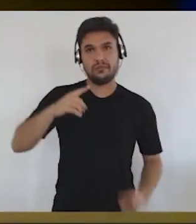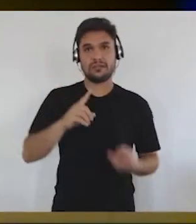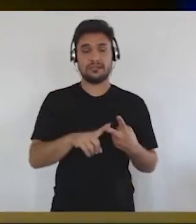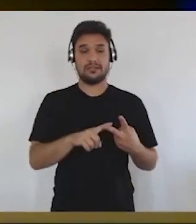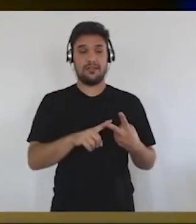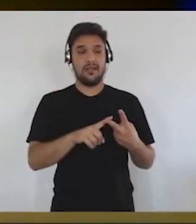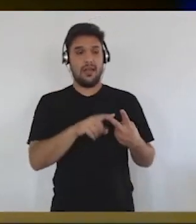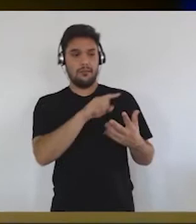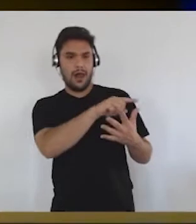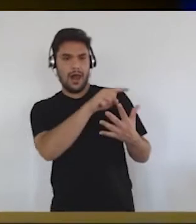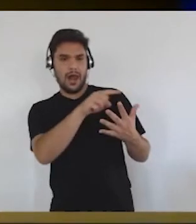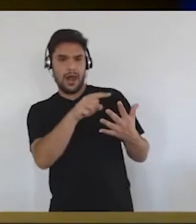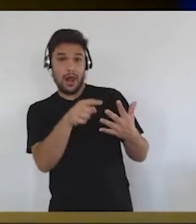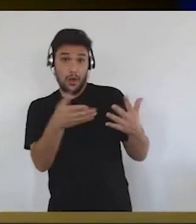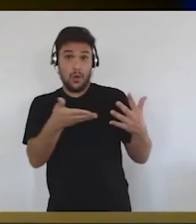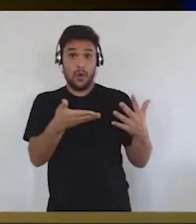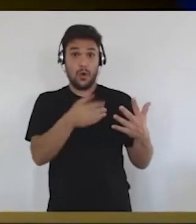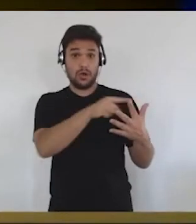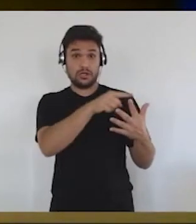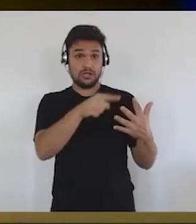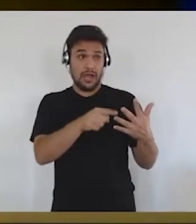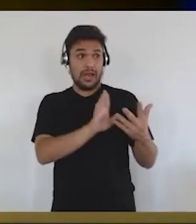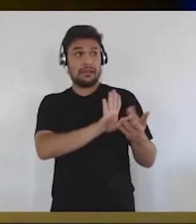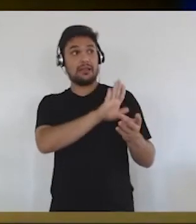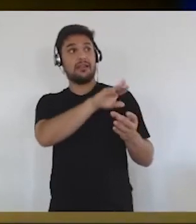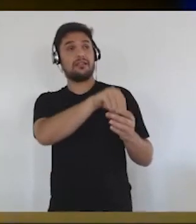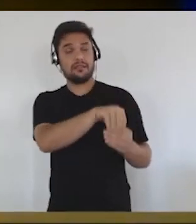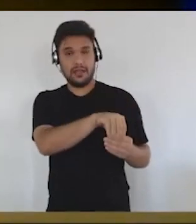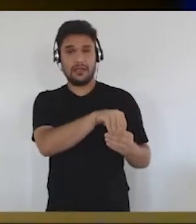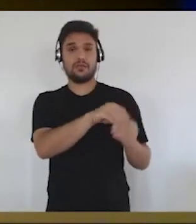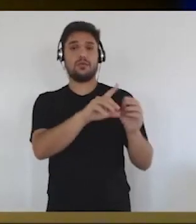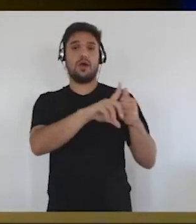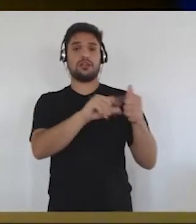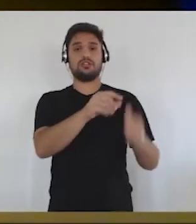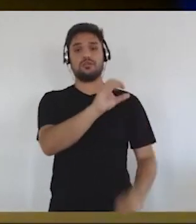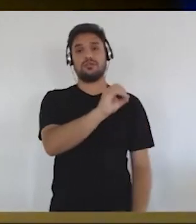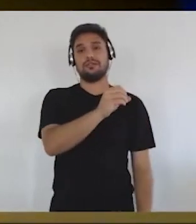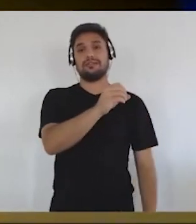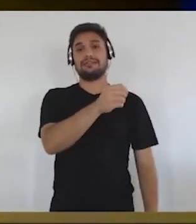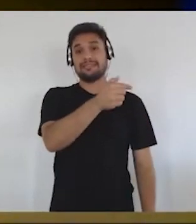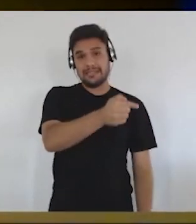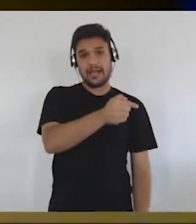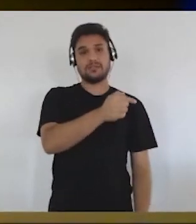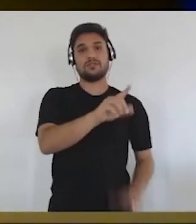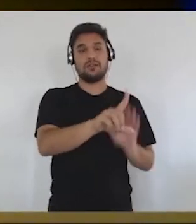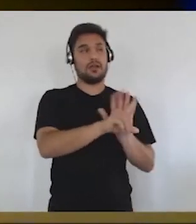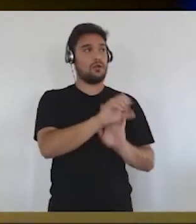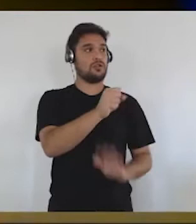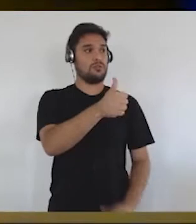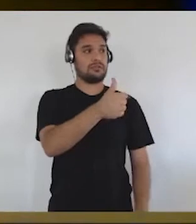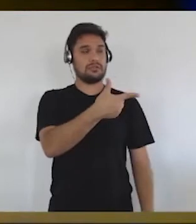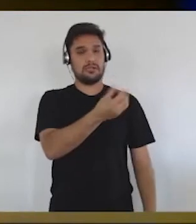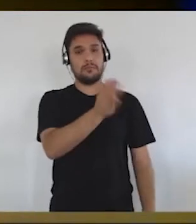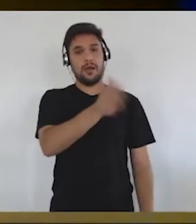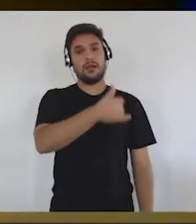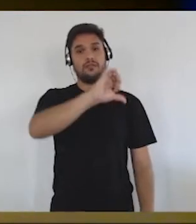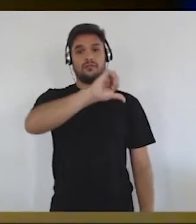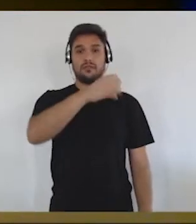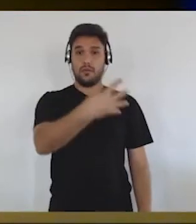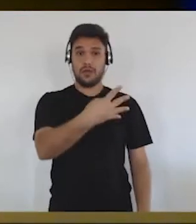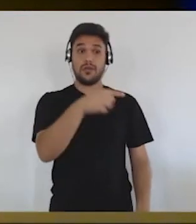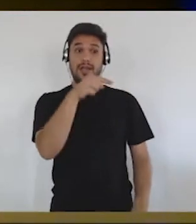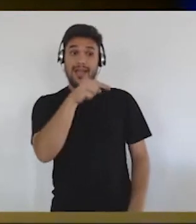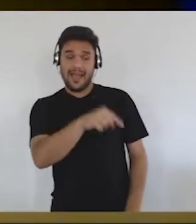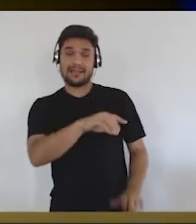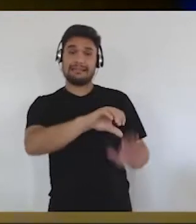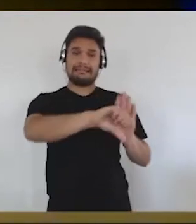essas prerrogativas atualmente estão esculpidas no artigo 7º da Lei 8.906 de 94,